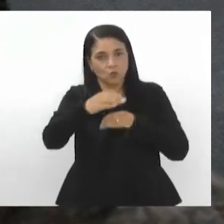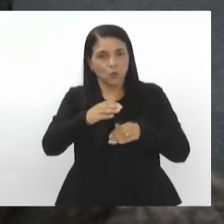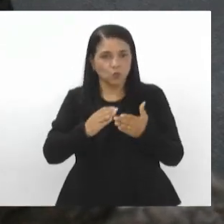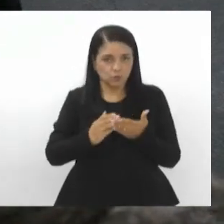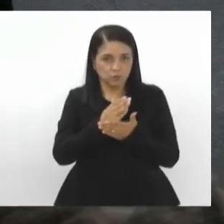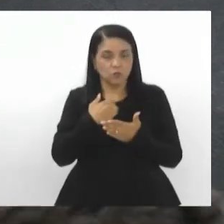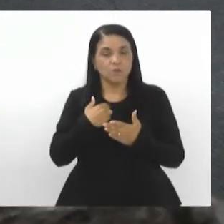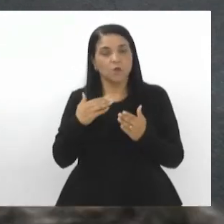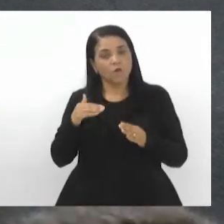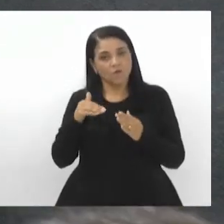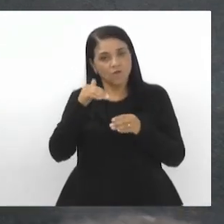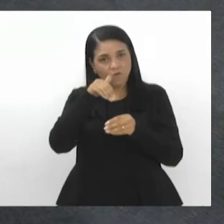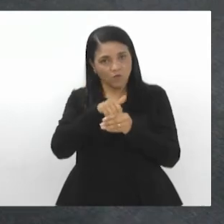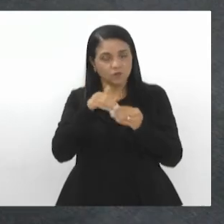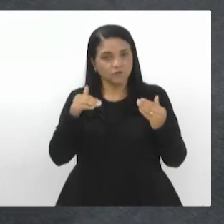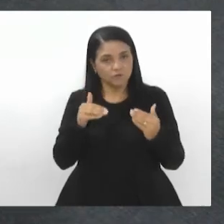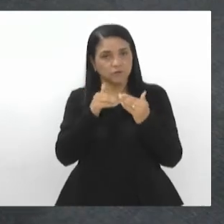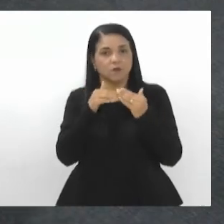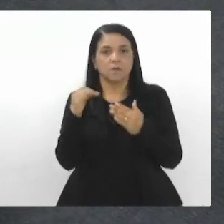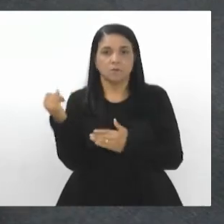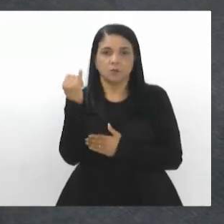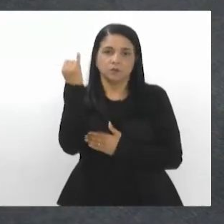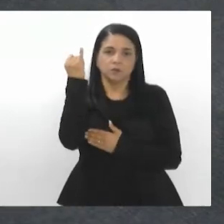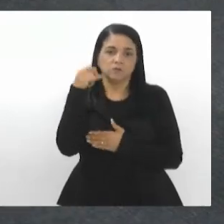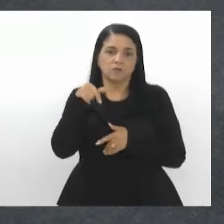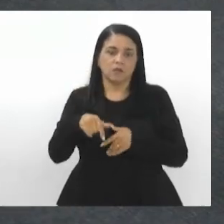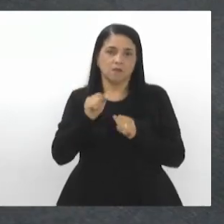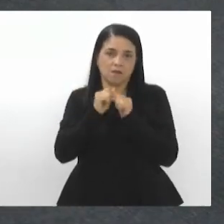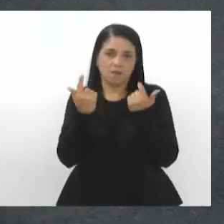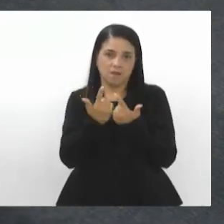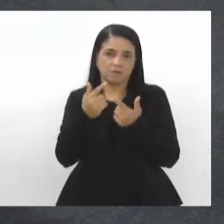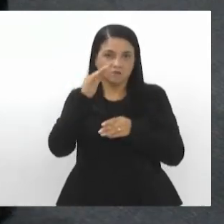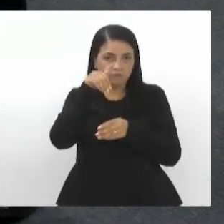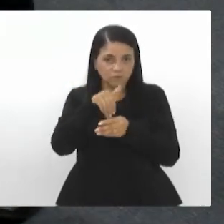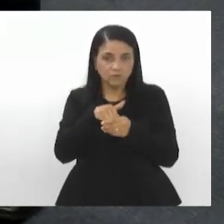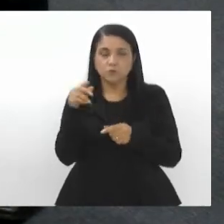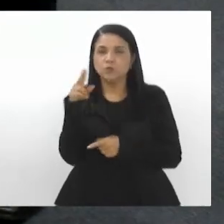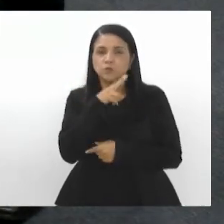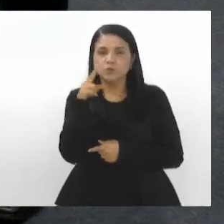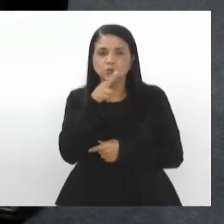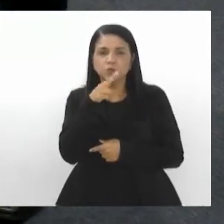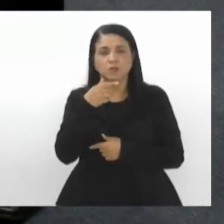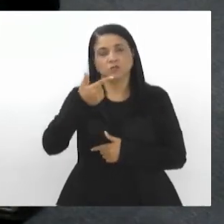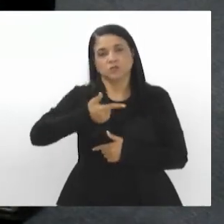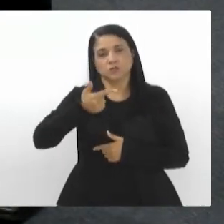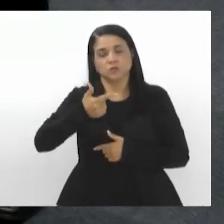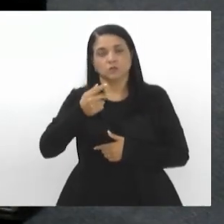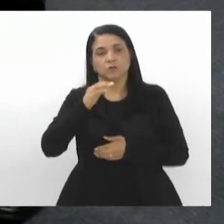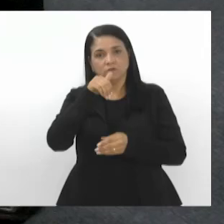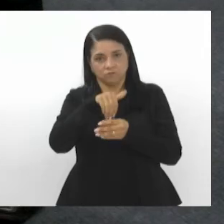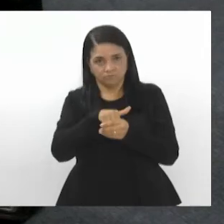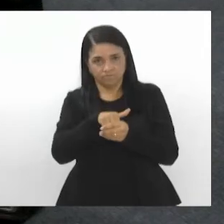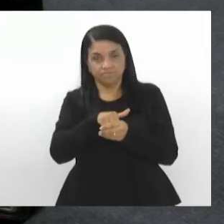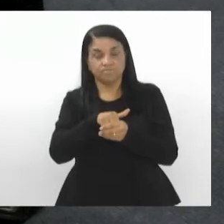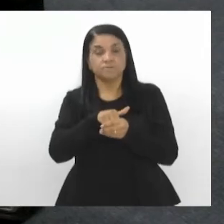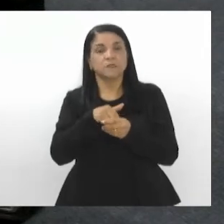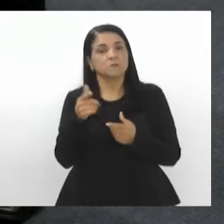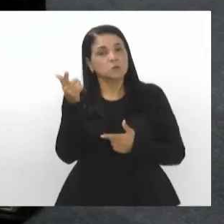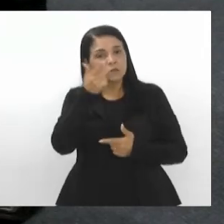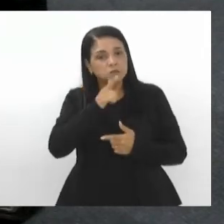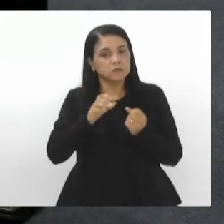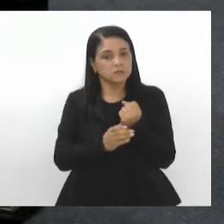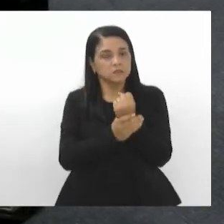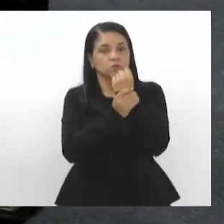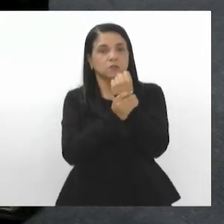voto favorável. É importantíssimo que essa casa vote urgentemente em segunda votação, para que a gente possa dar